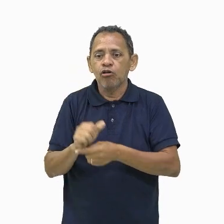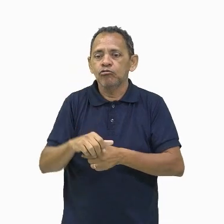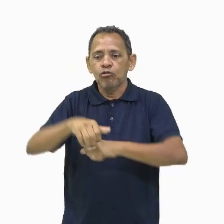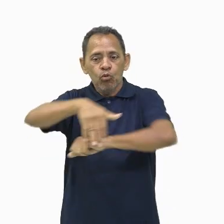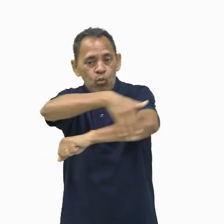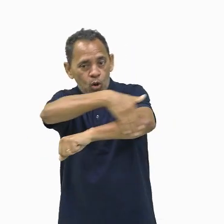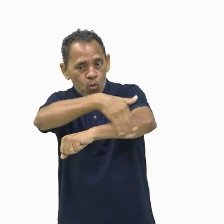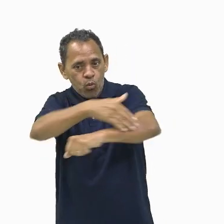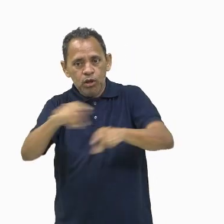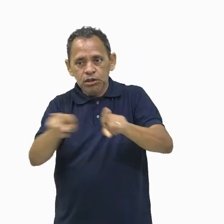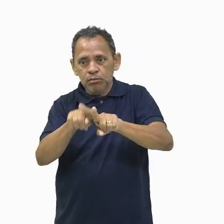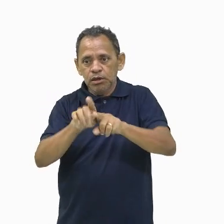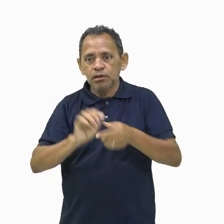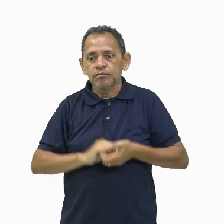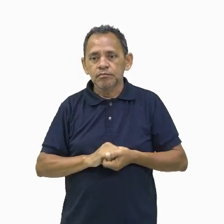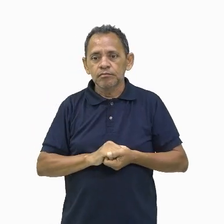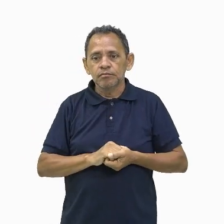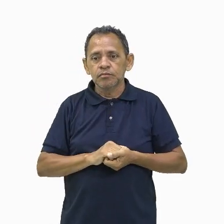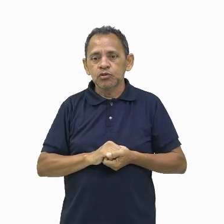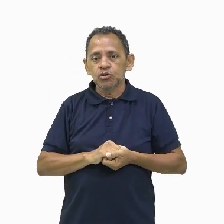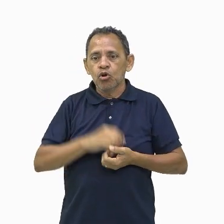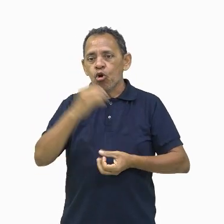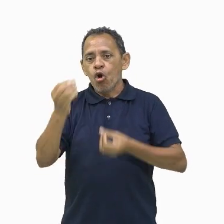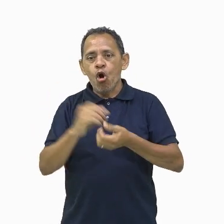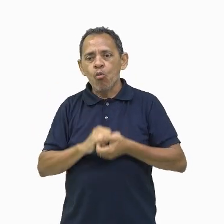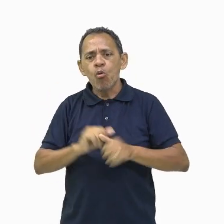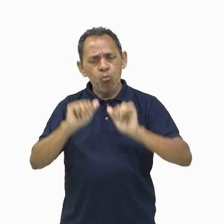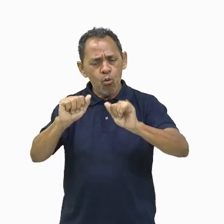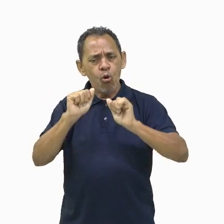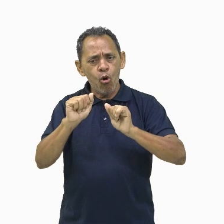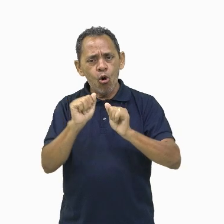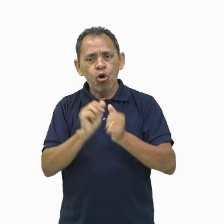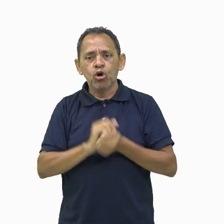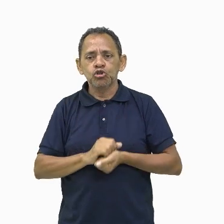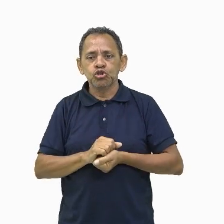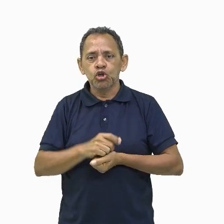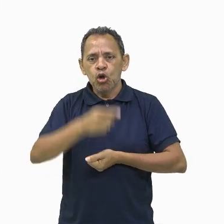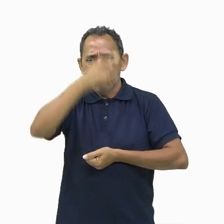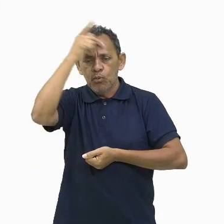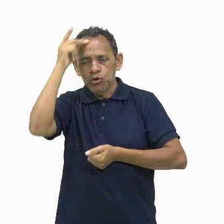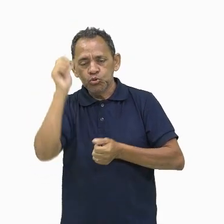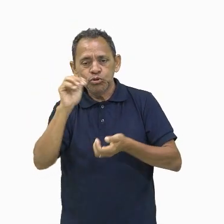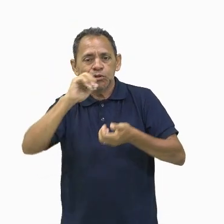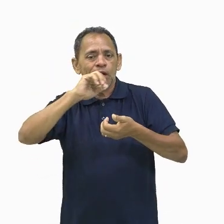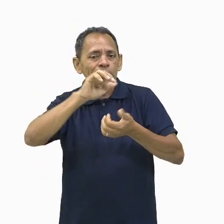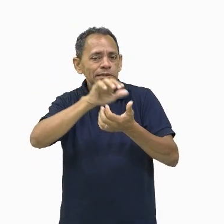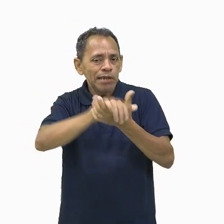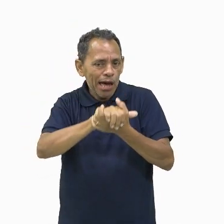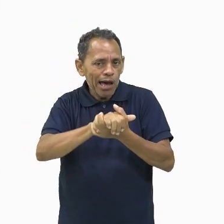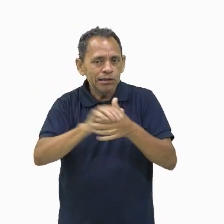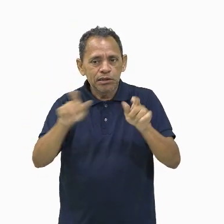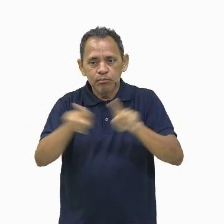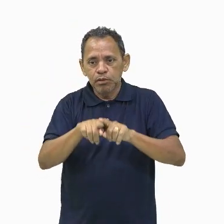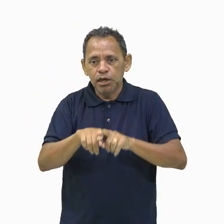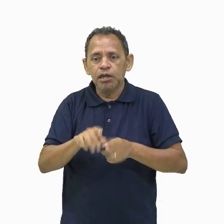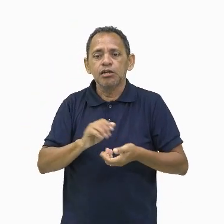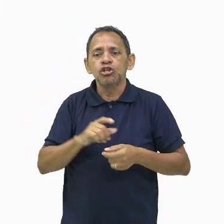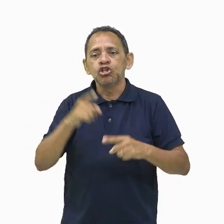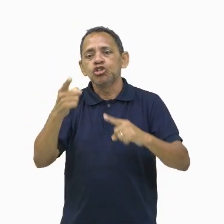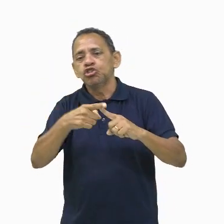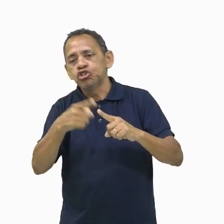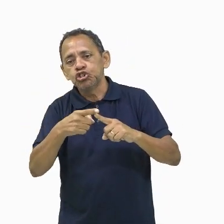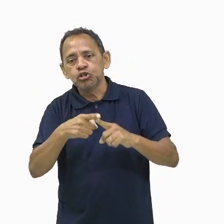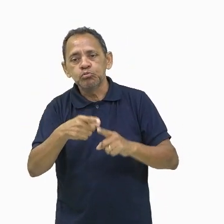talvez seja um casal ou, enfim, algum tipo de relação mãe e filho, não sabemos, né? Em que se